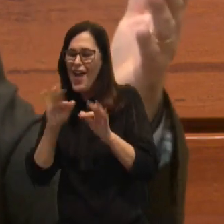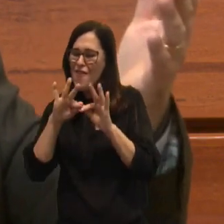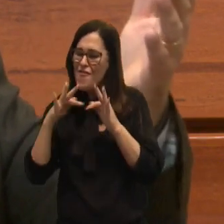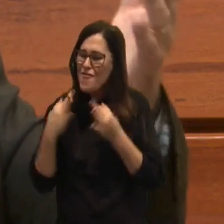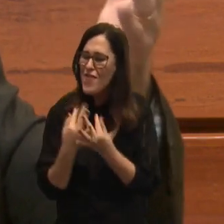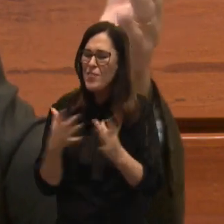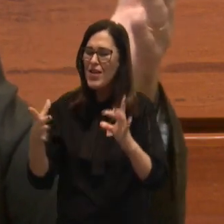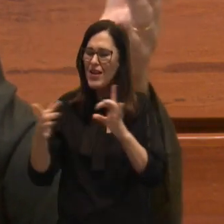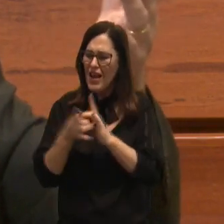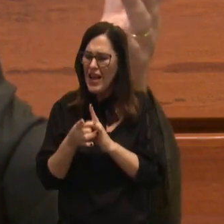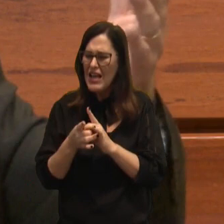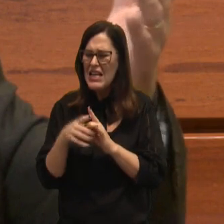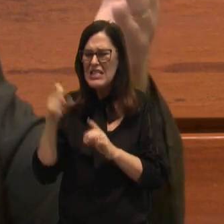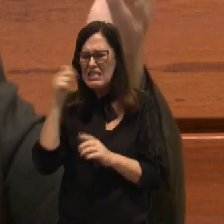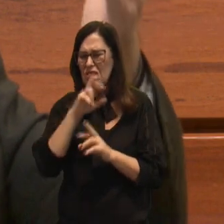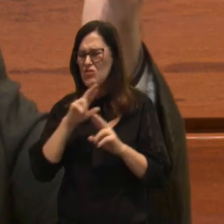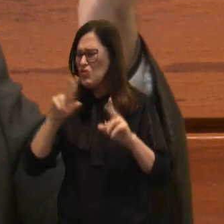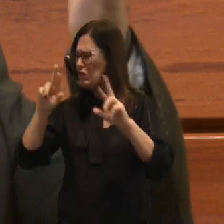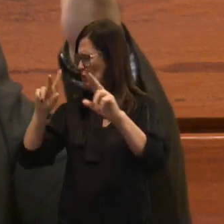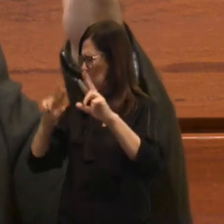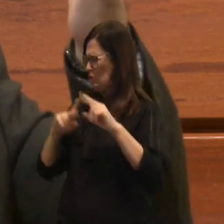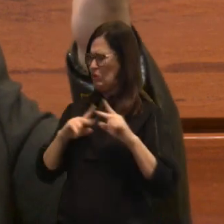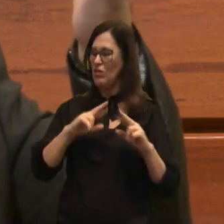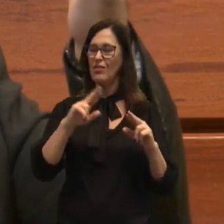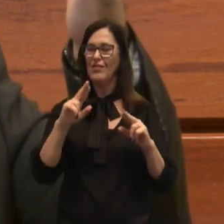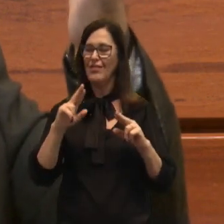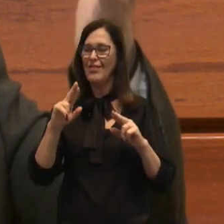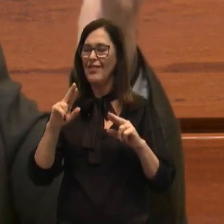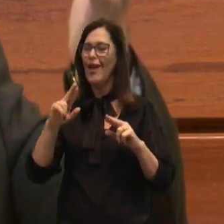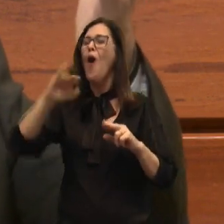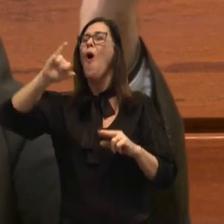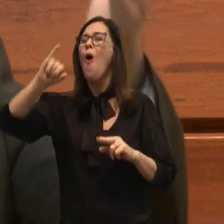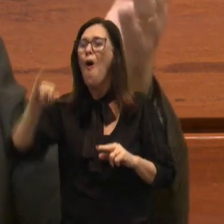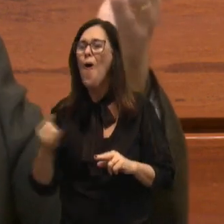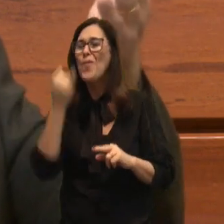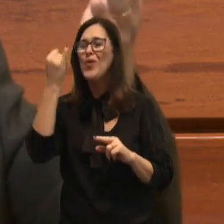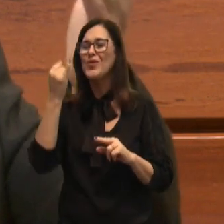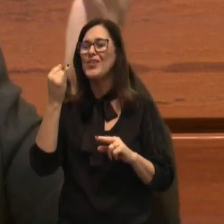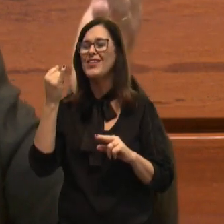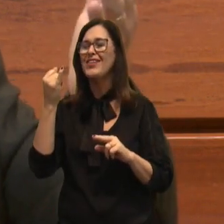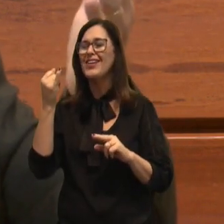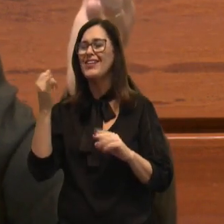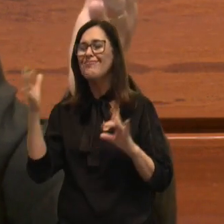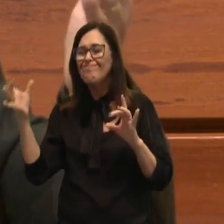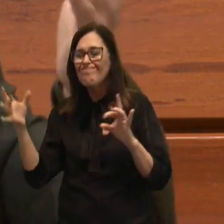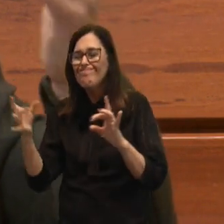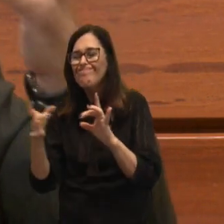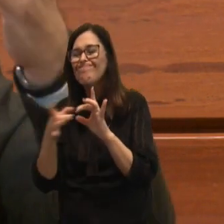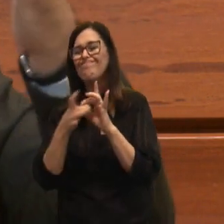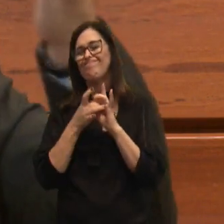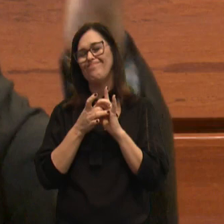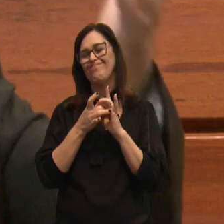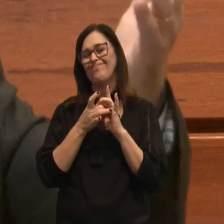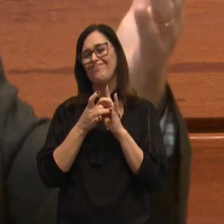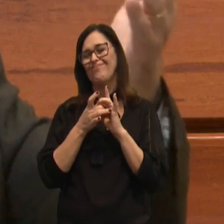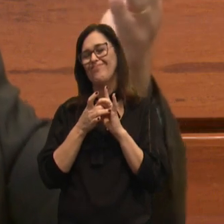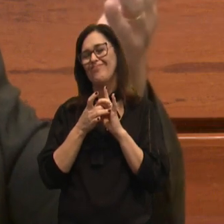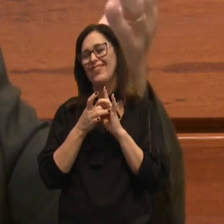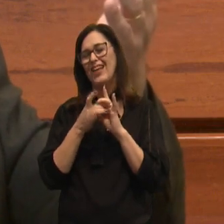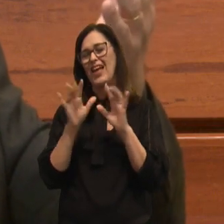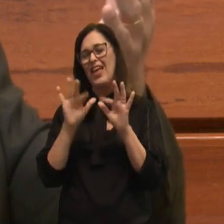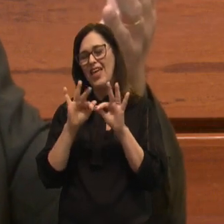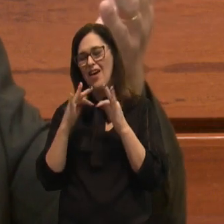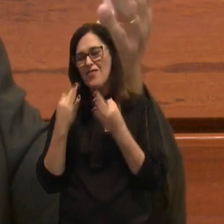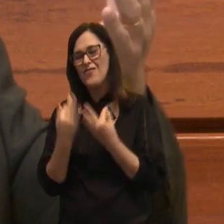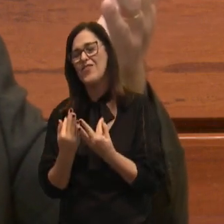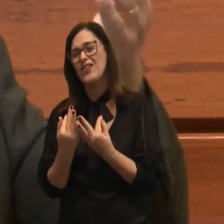que porventura enfrentam diferenças, que esta ainda seja uma oportunidade, um dia de uma reconciliação entre as famílias e,